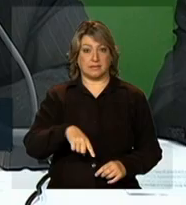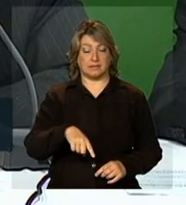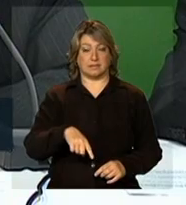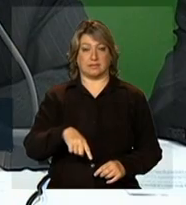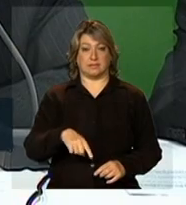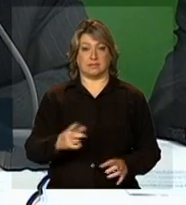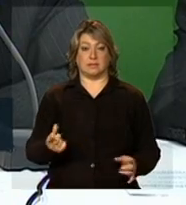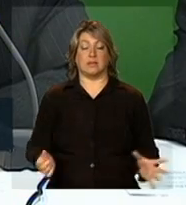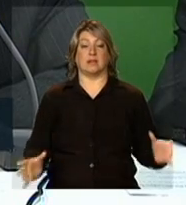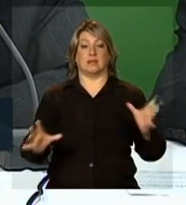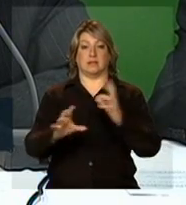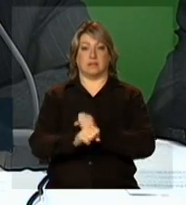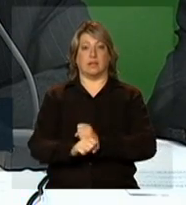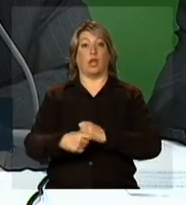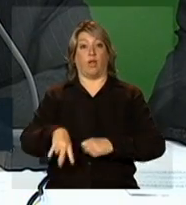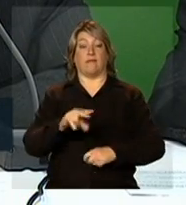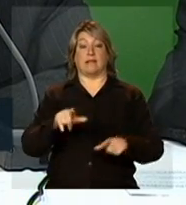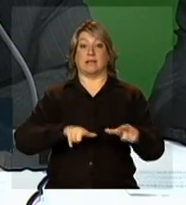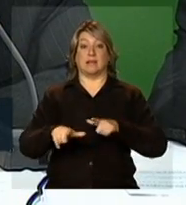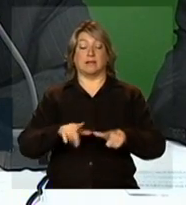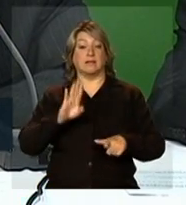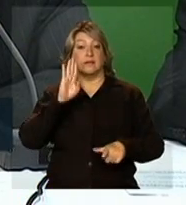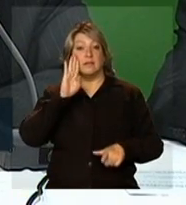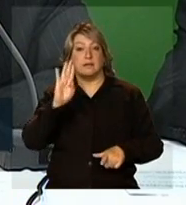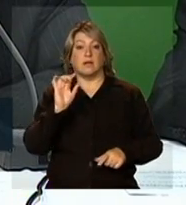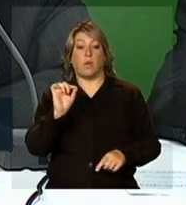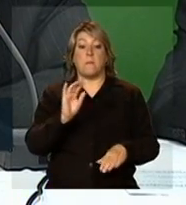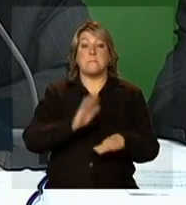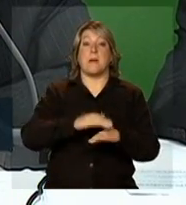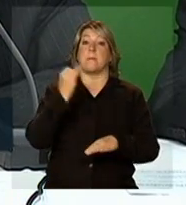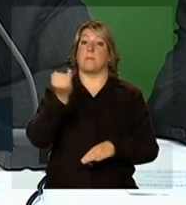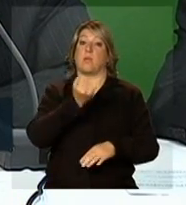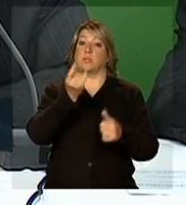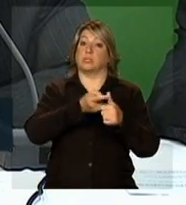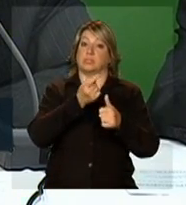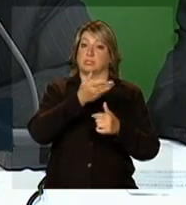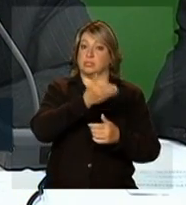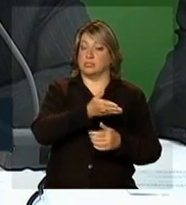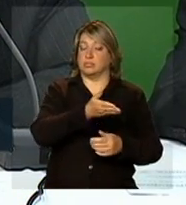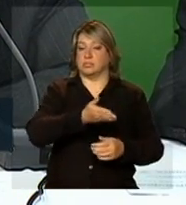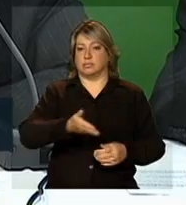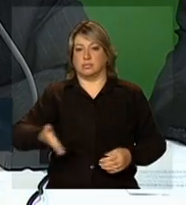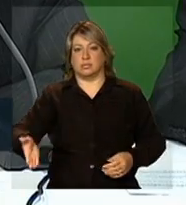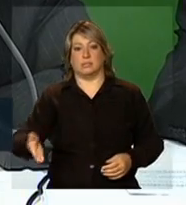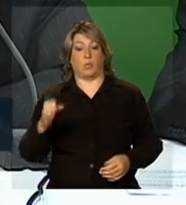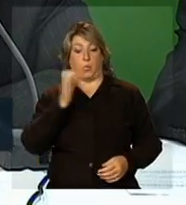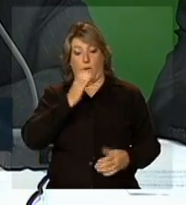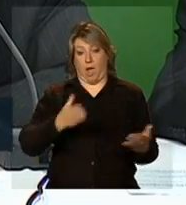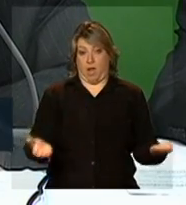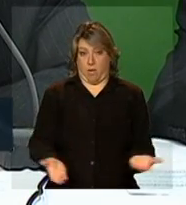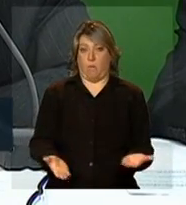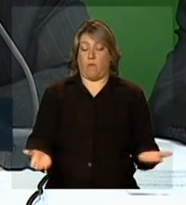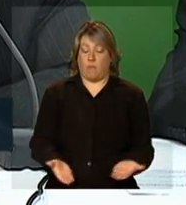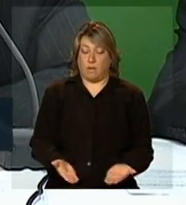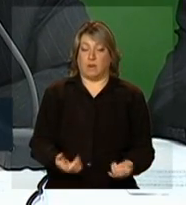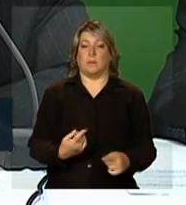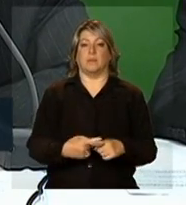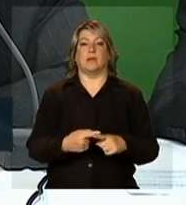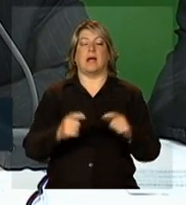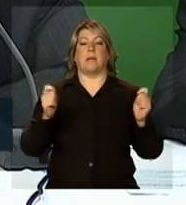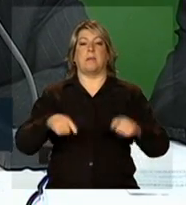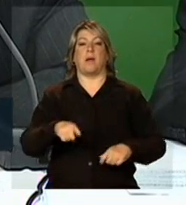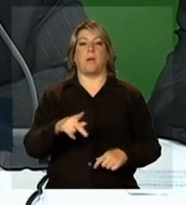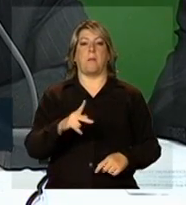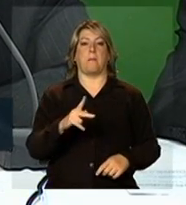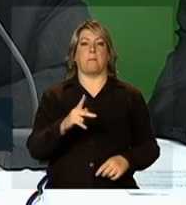esses arrendamentos, nós vamos trabalhar com a lógica. Os mais importantes, os que estão, têm que ser feitos imediatamente, porque a capacidade do porto